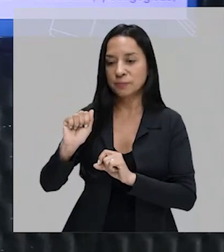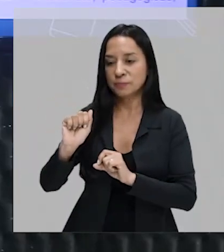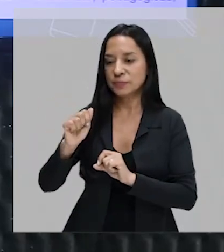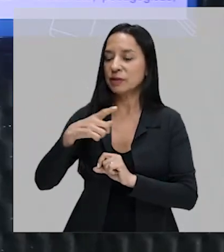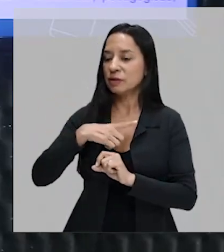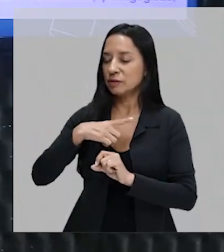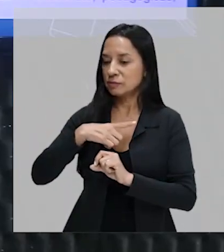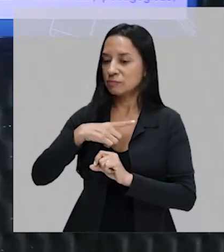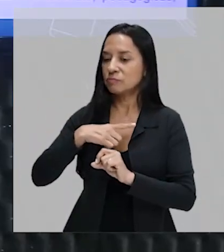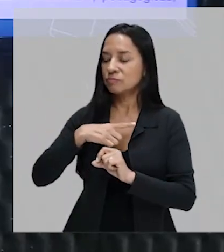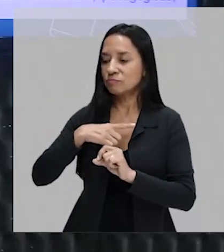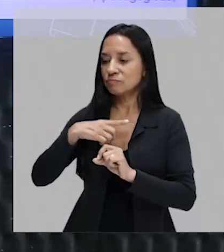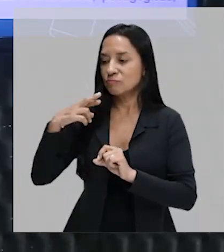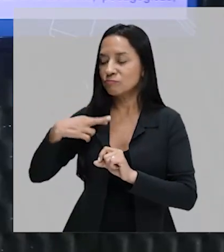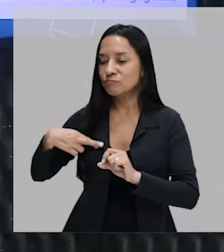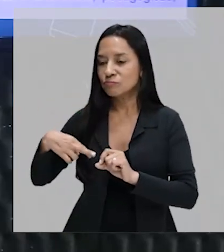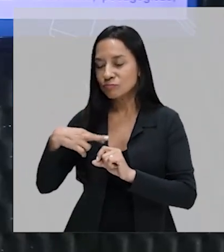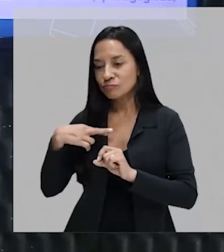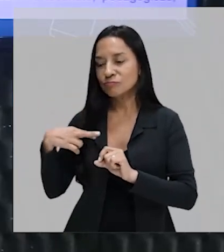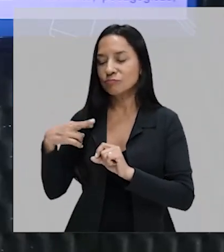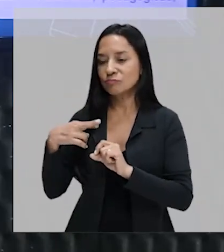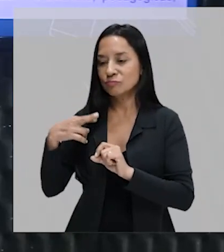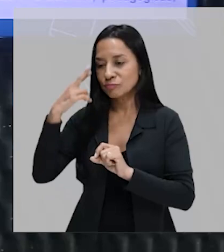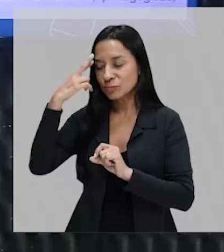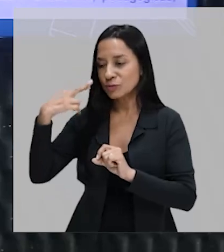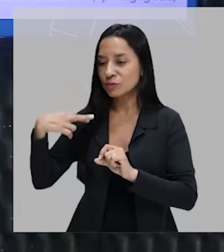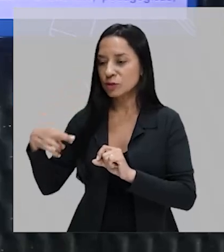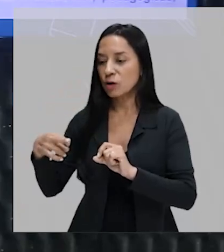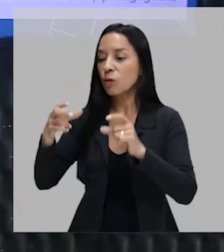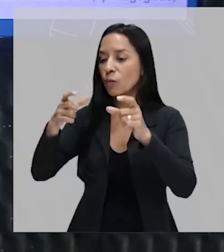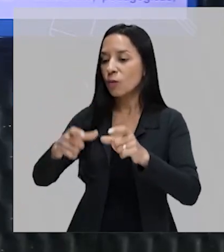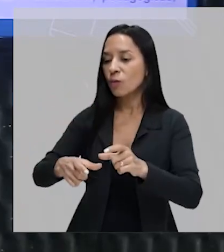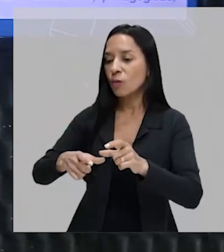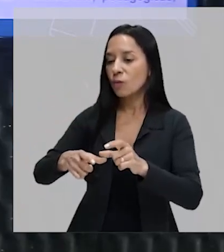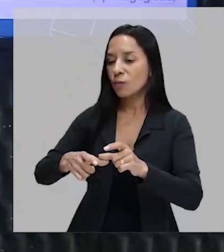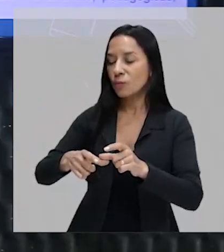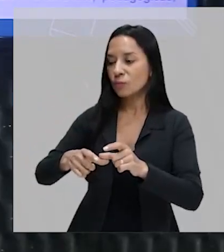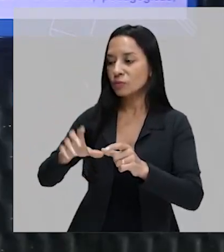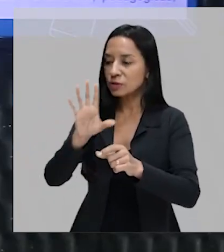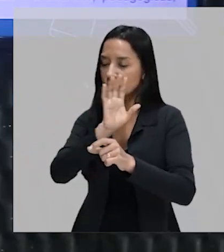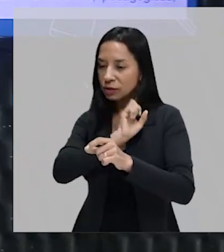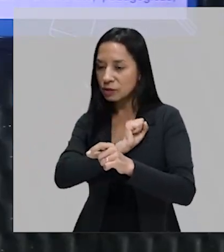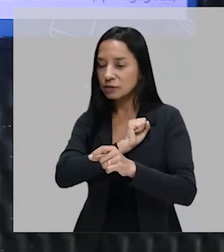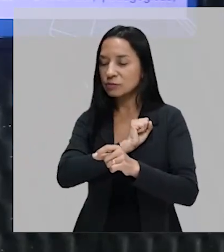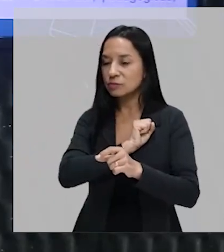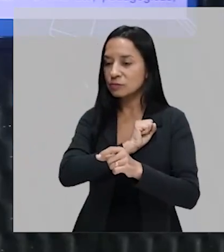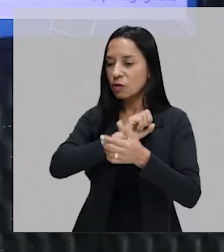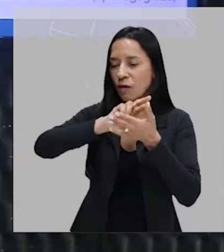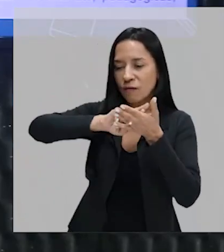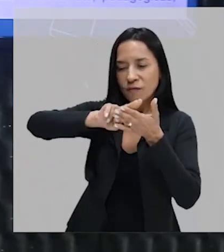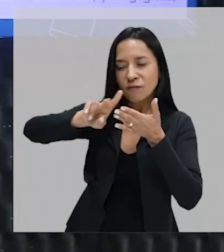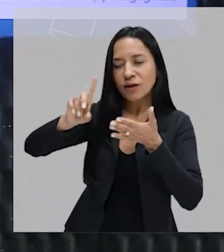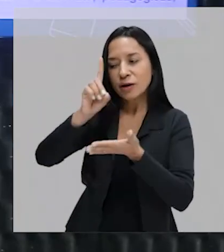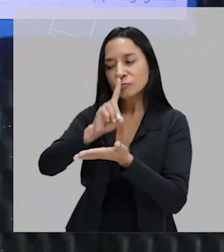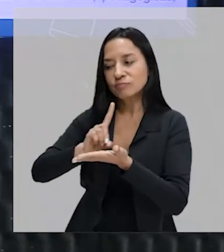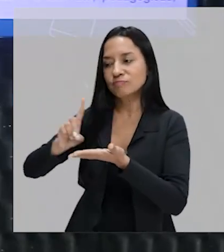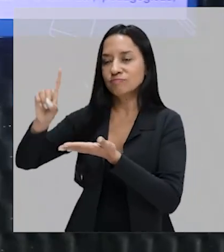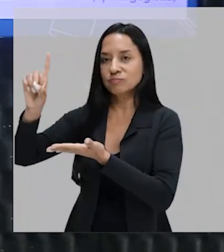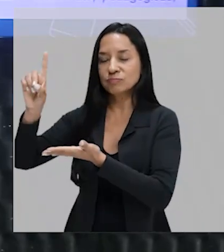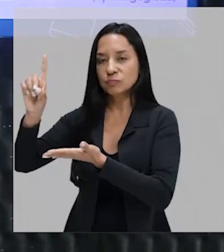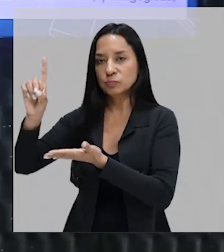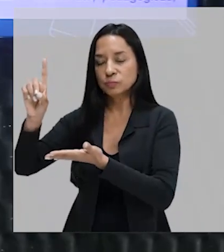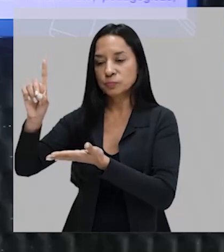Eles tinham uma religião politeísta animista, onde eles divinizavam e adoravam diversos deuses,